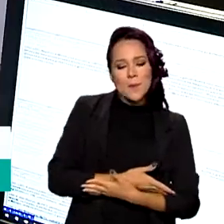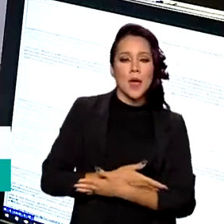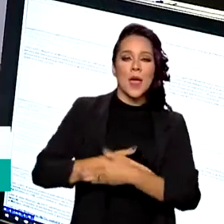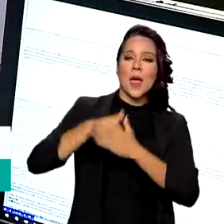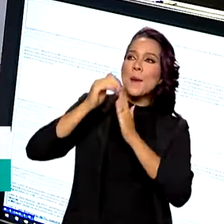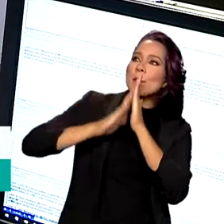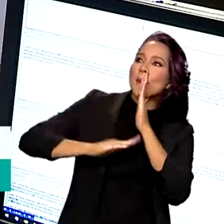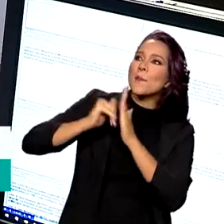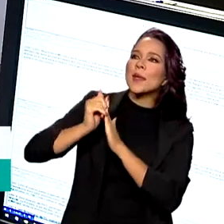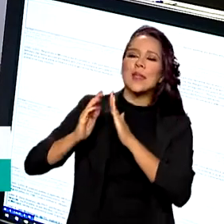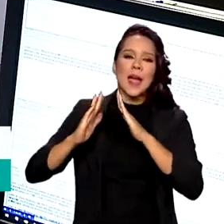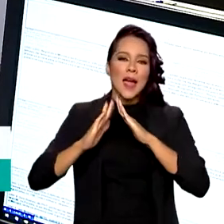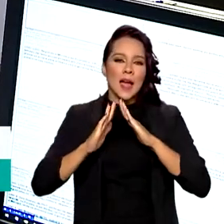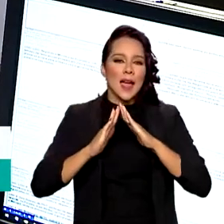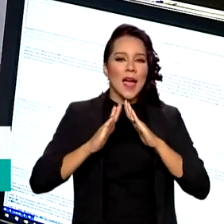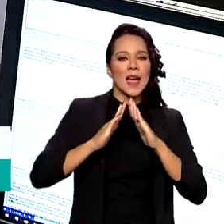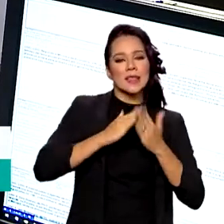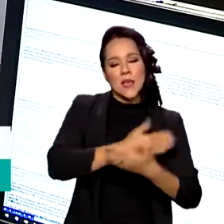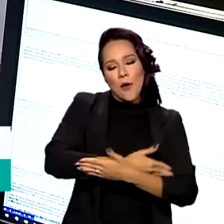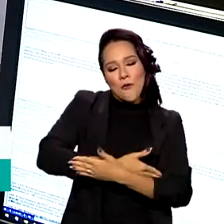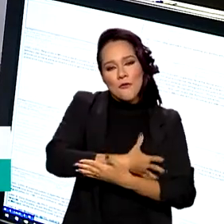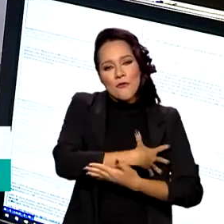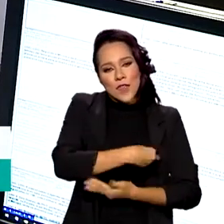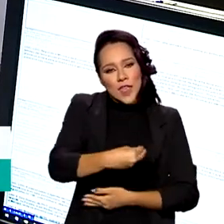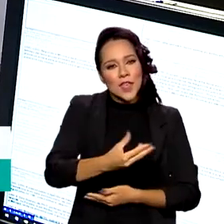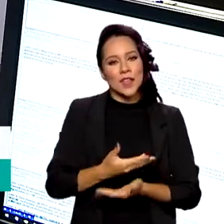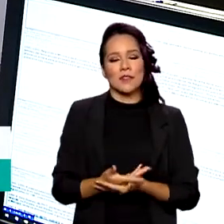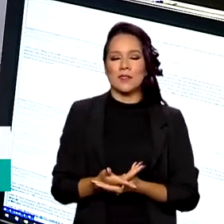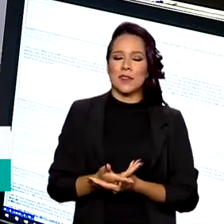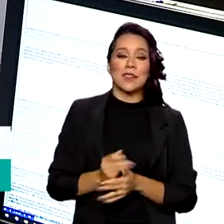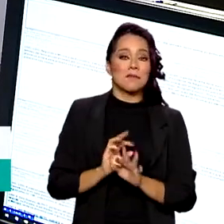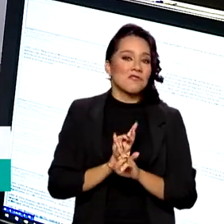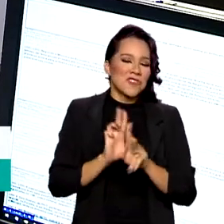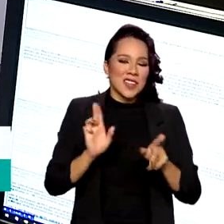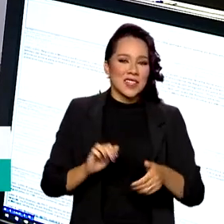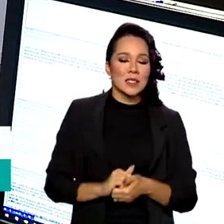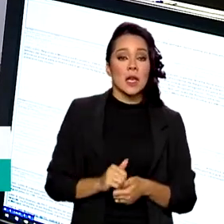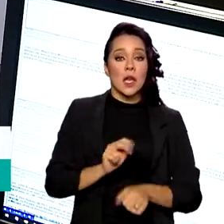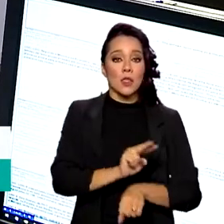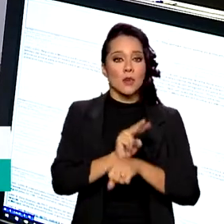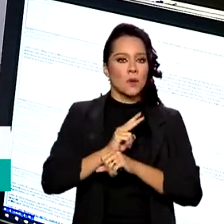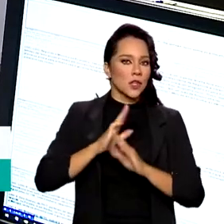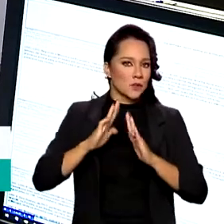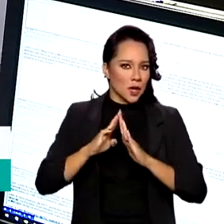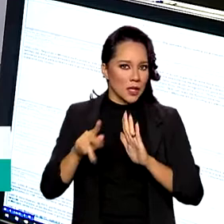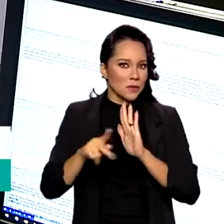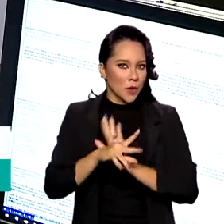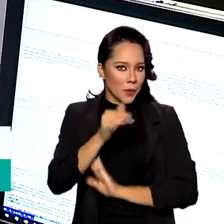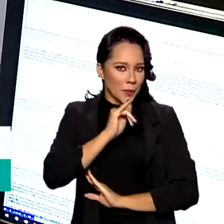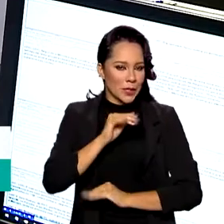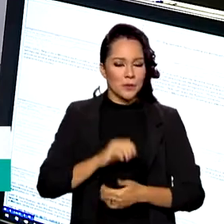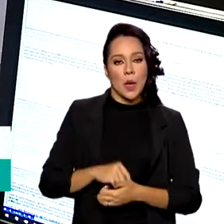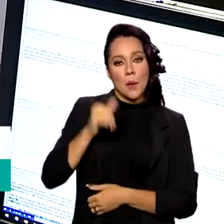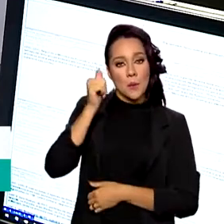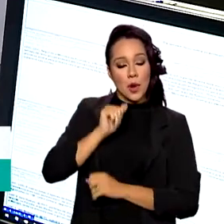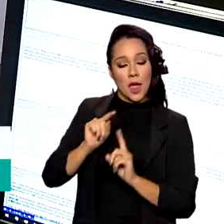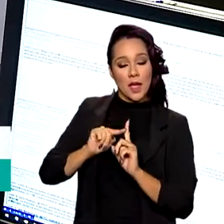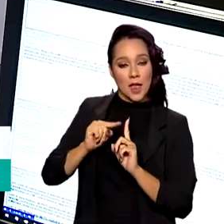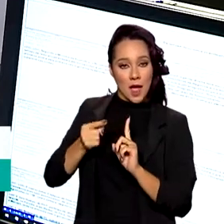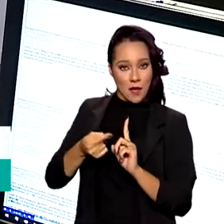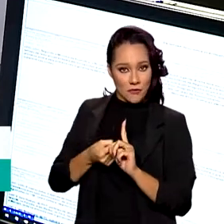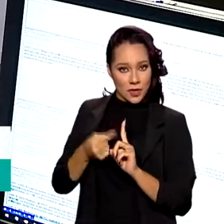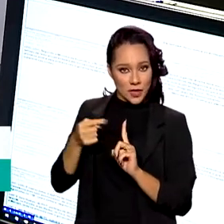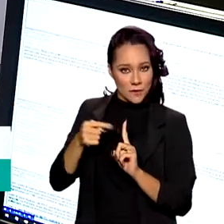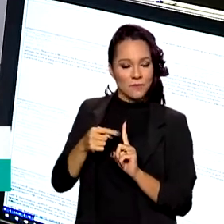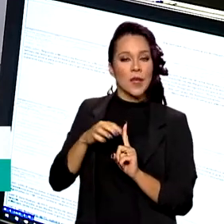meu filho Então essa é a ideia e a gente não para por aí na no financiamento da casa própria por exemplo a mulher gestante que